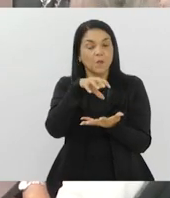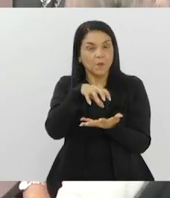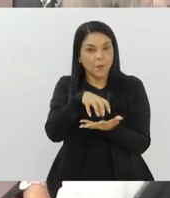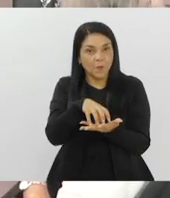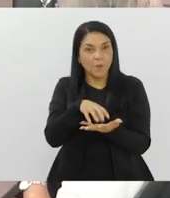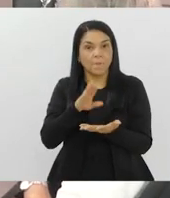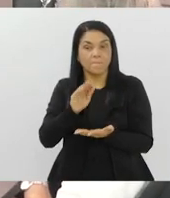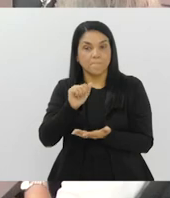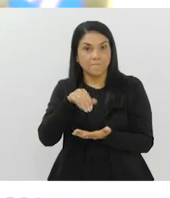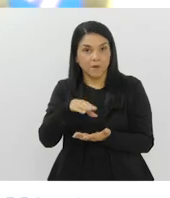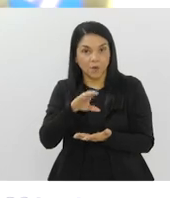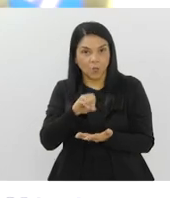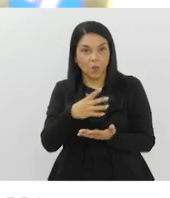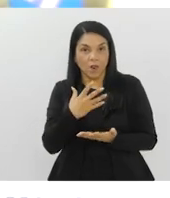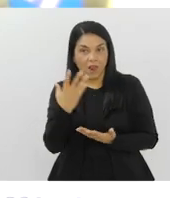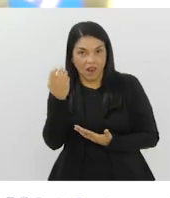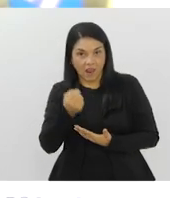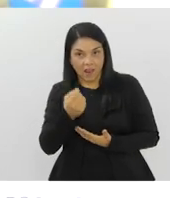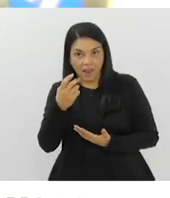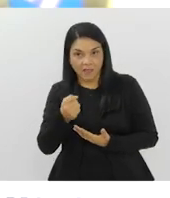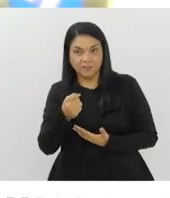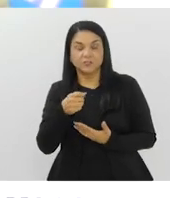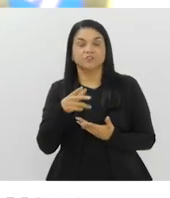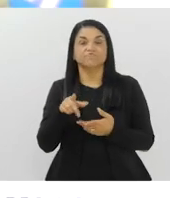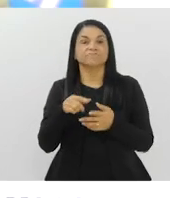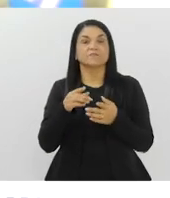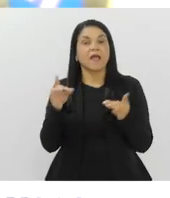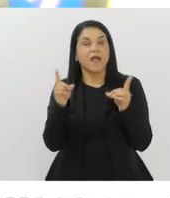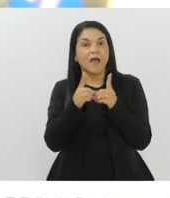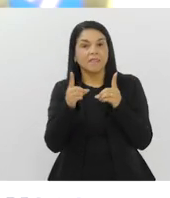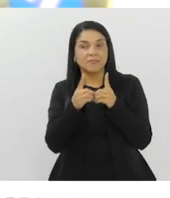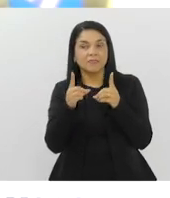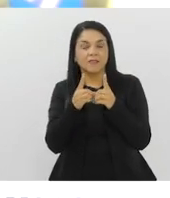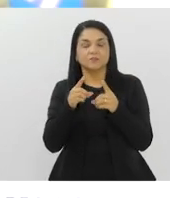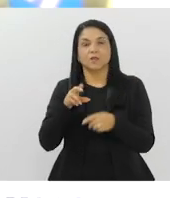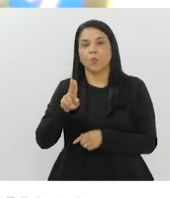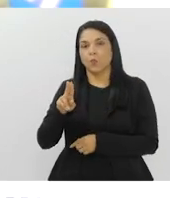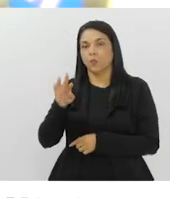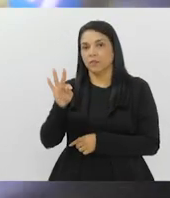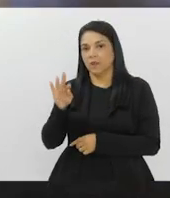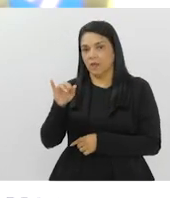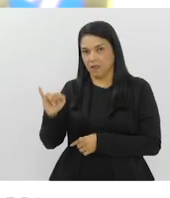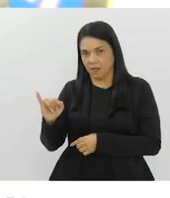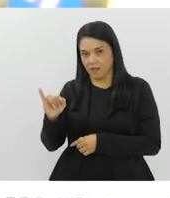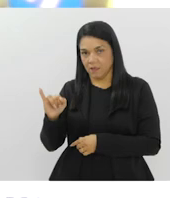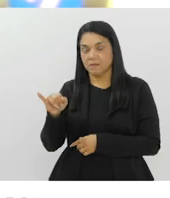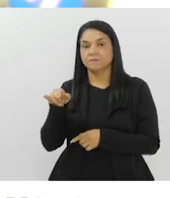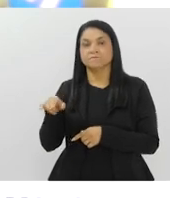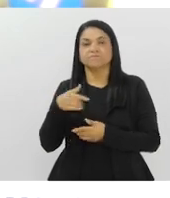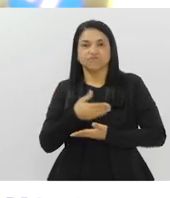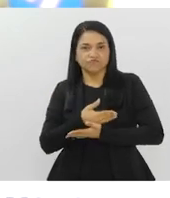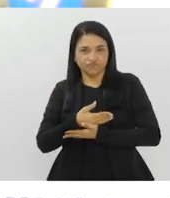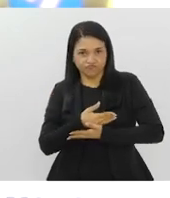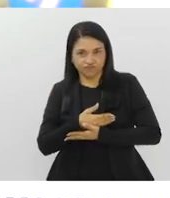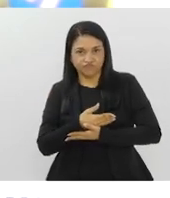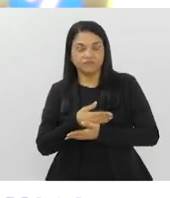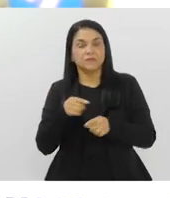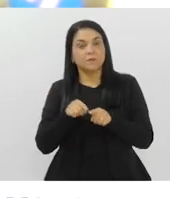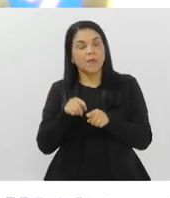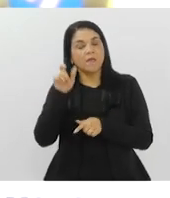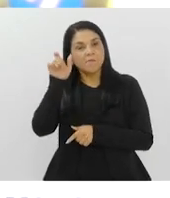terceiro nível de saúde, ou seja, as UTIs neonatais, a mulher que tem uma intercorrência durante a sua